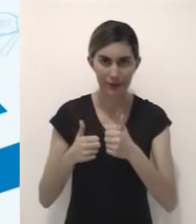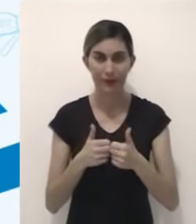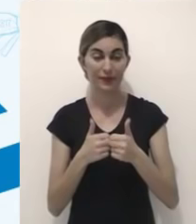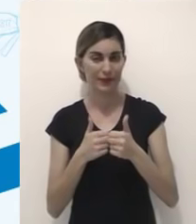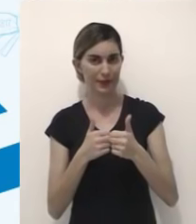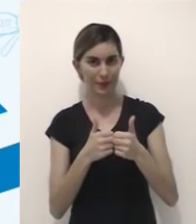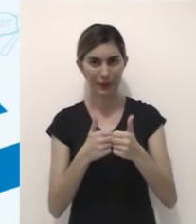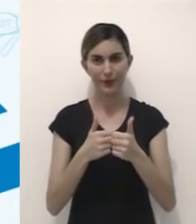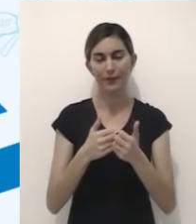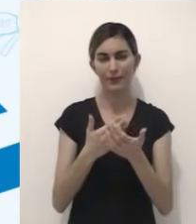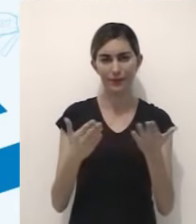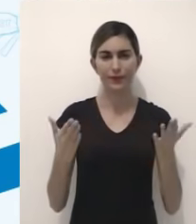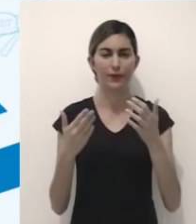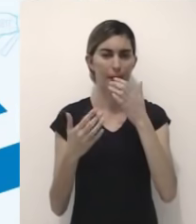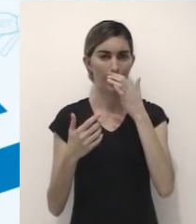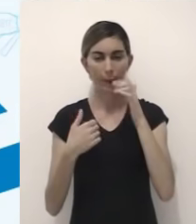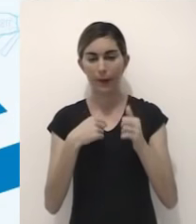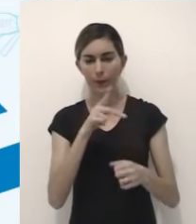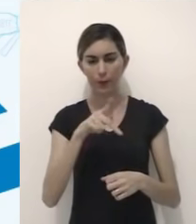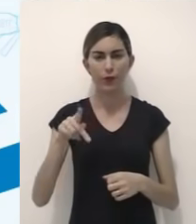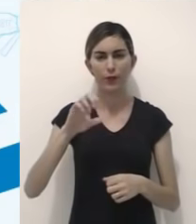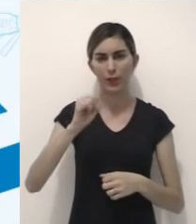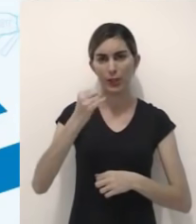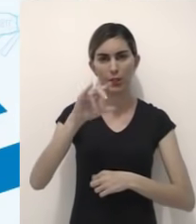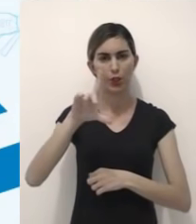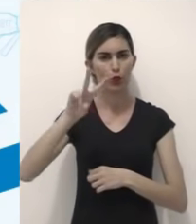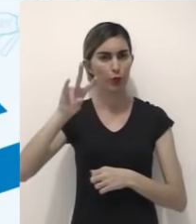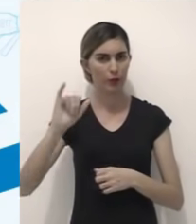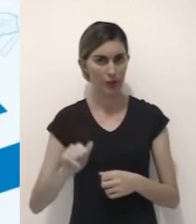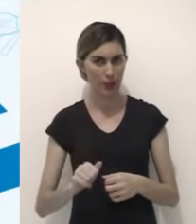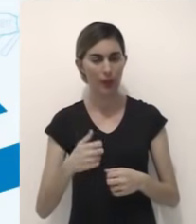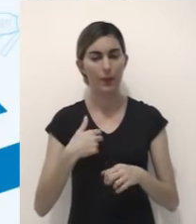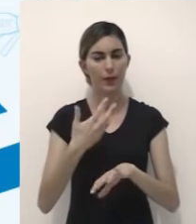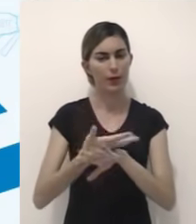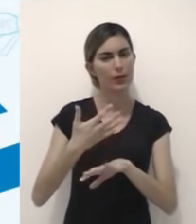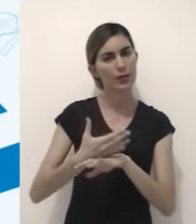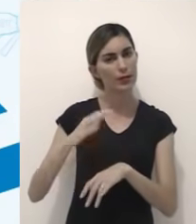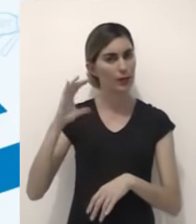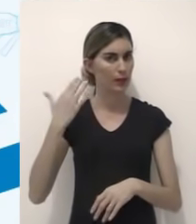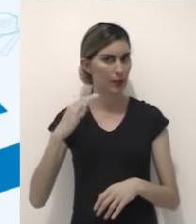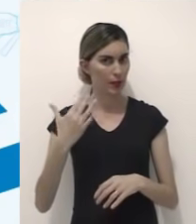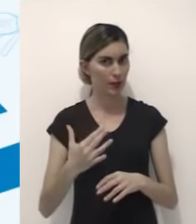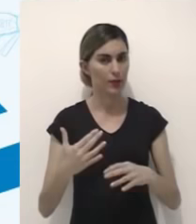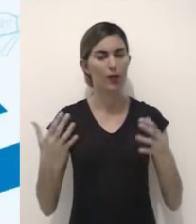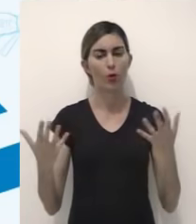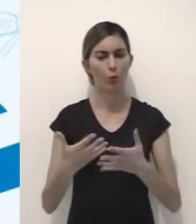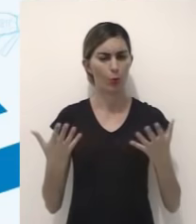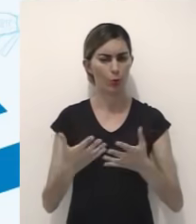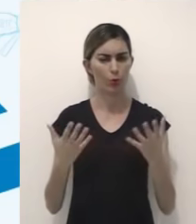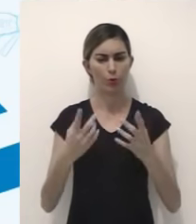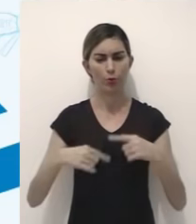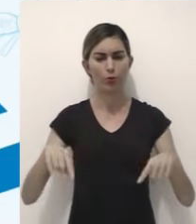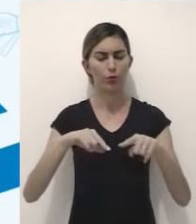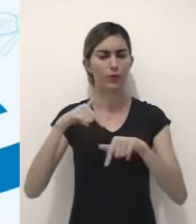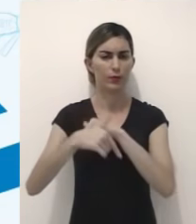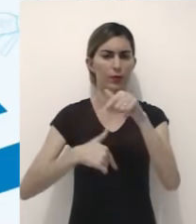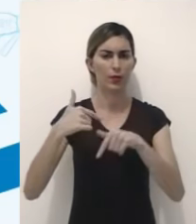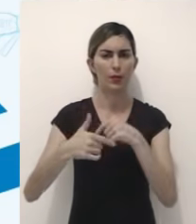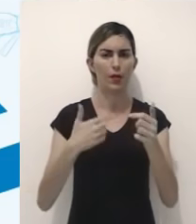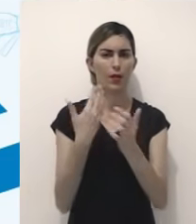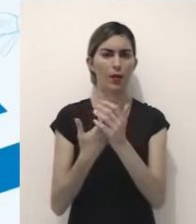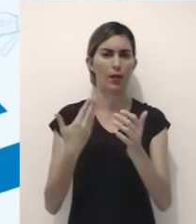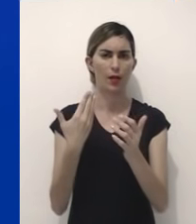Oi, galerinha! Tudo bem com vocês? Eu sou a professora Silvia Cardoso, a minha disciplina é Ciências e hoje nós